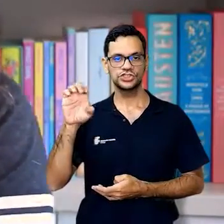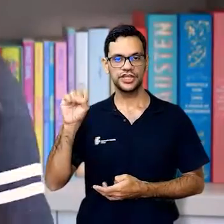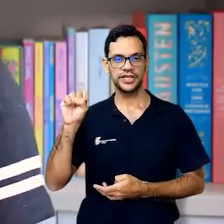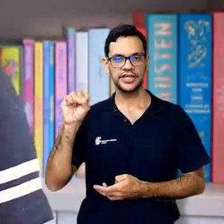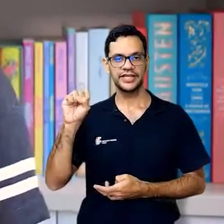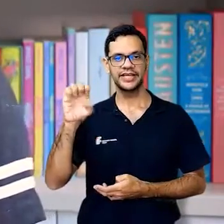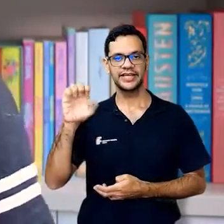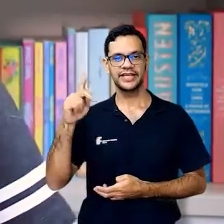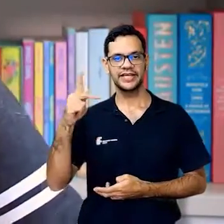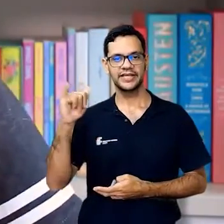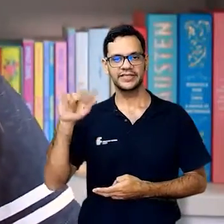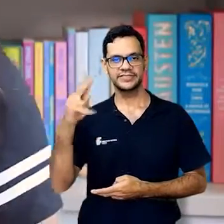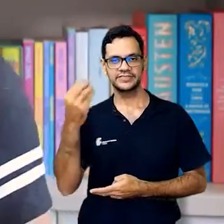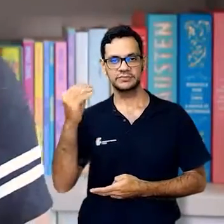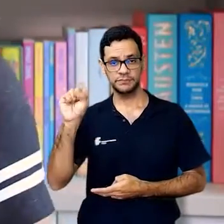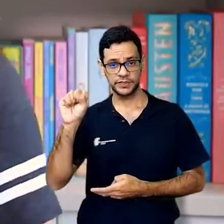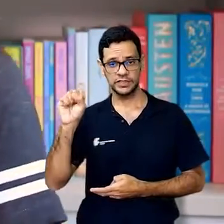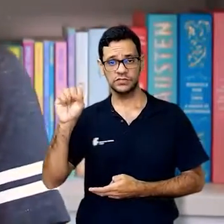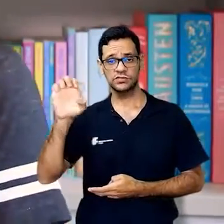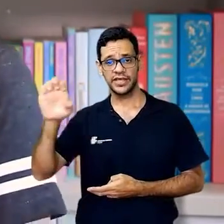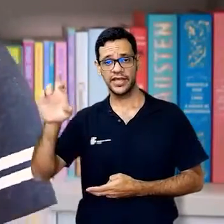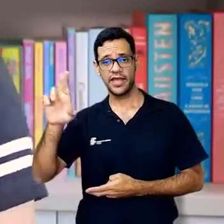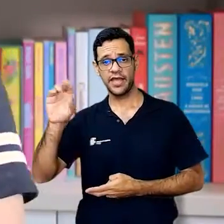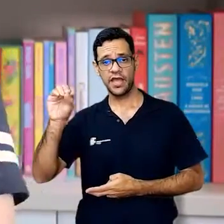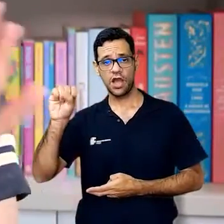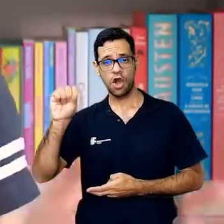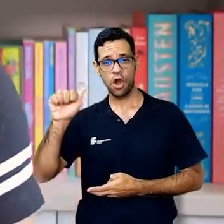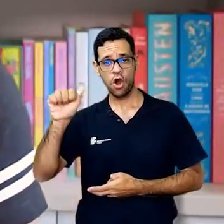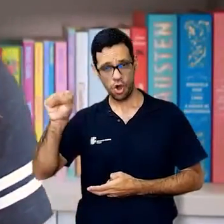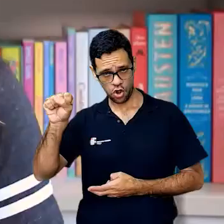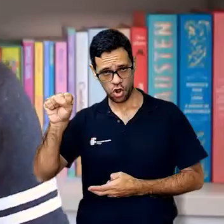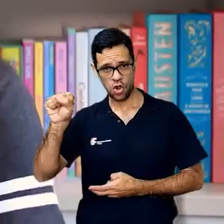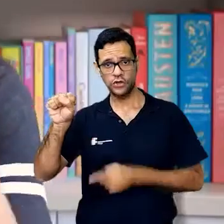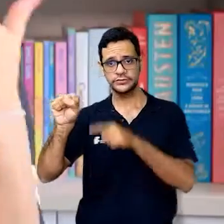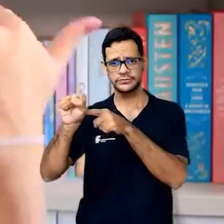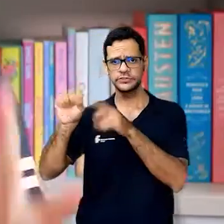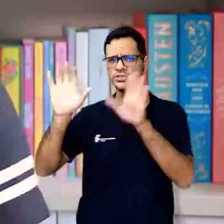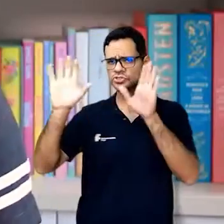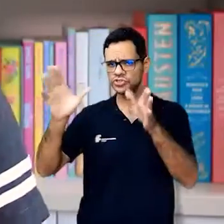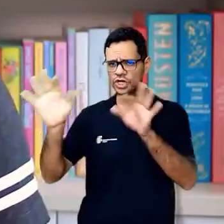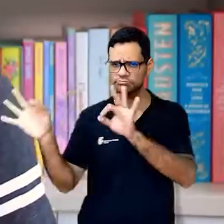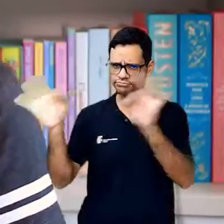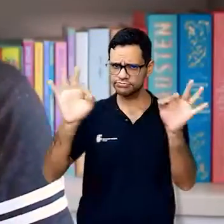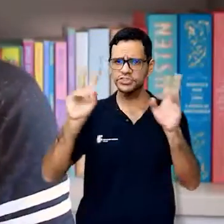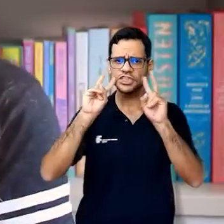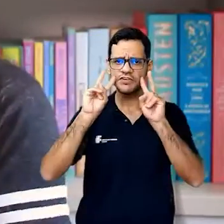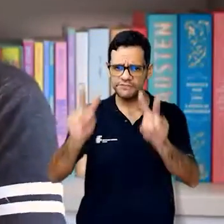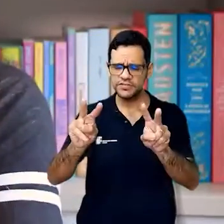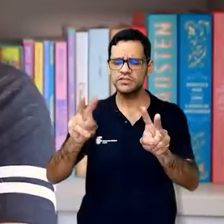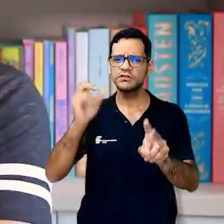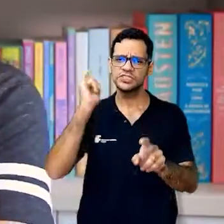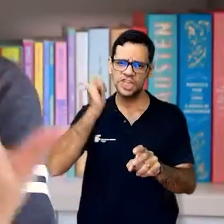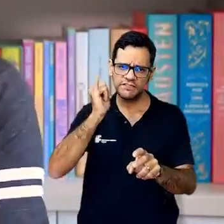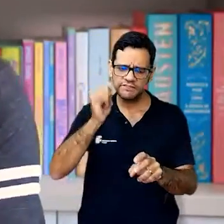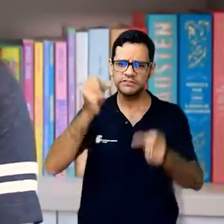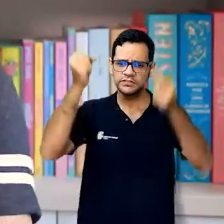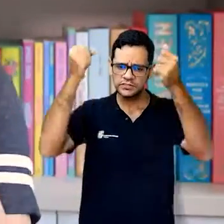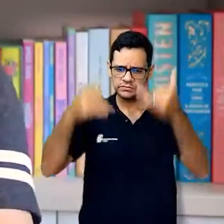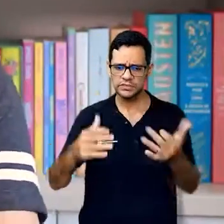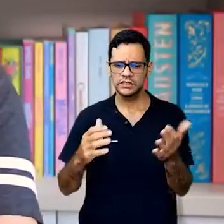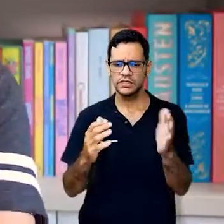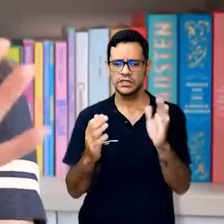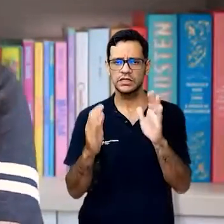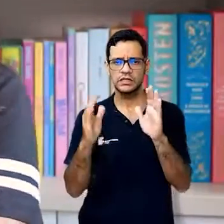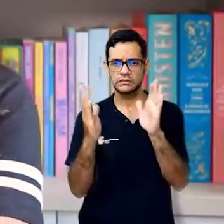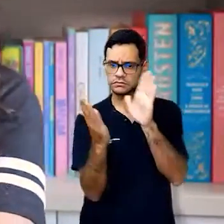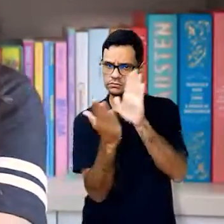e Rosas, da Sarah J. Maas. Esse aqui, gente, é assim, acho que vocês já ouviram falar, tem vídeos aqui no canal também, né? Mesmo pra quem não conhece, eu